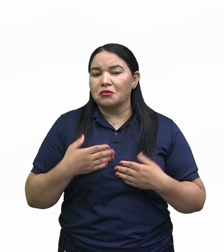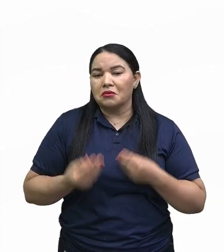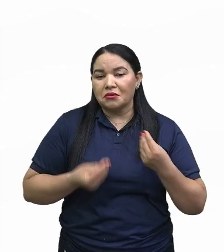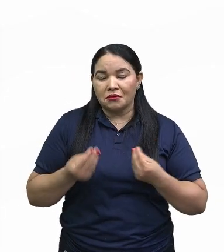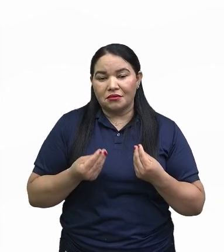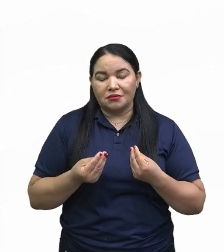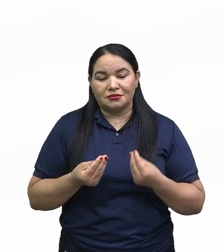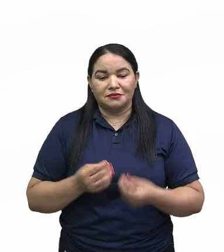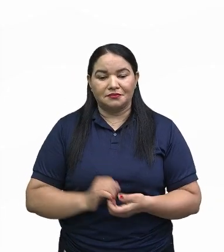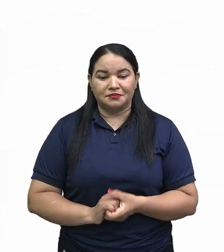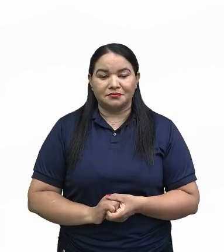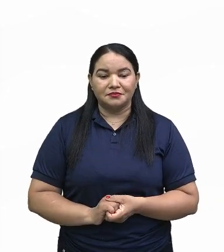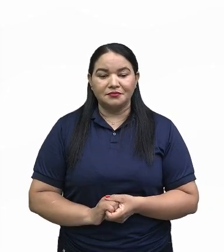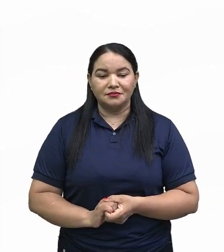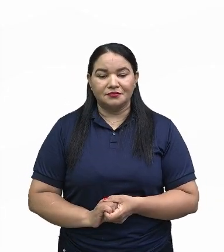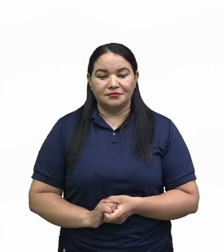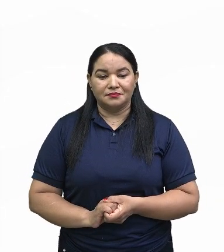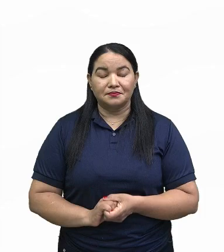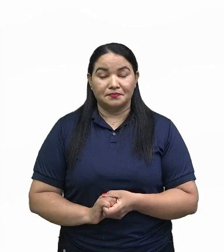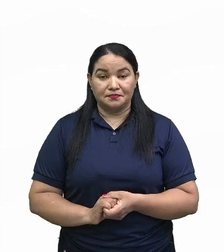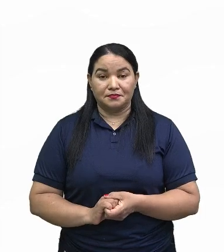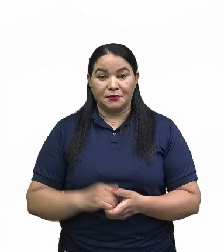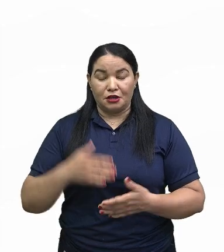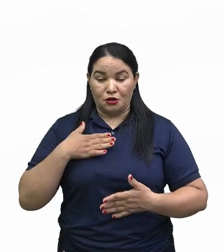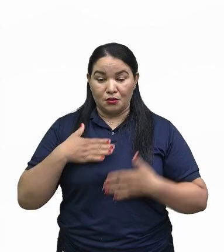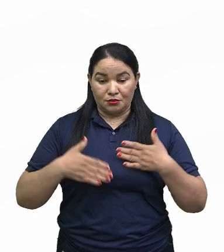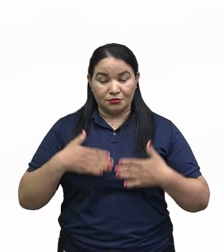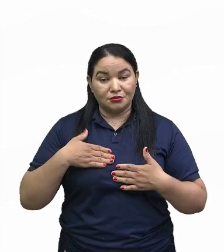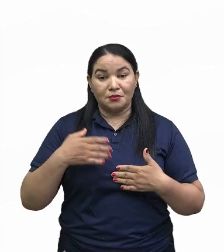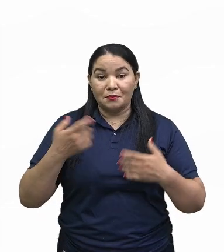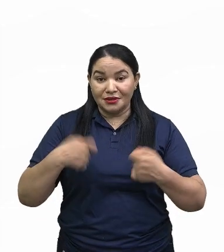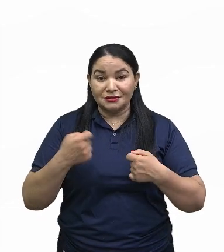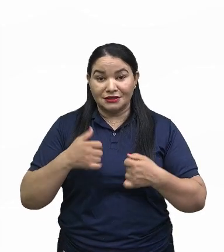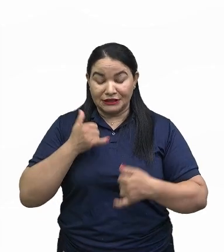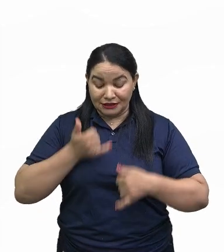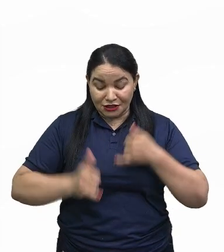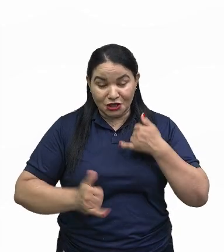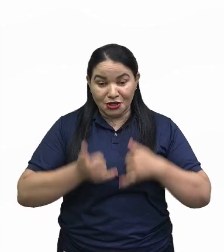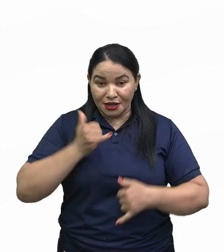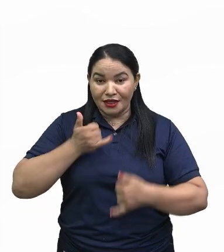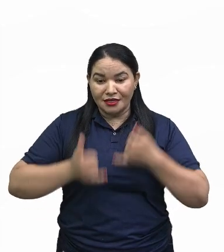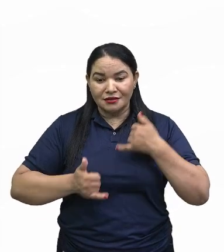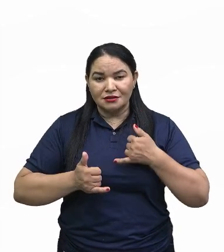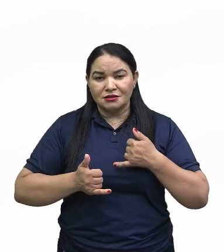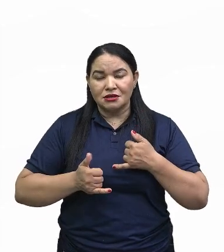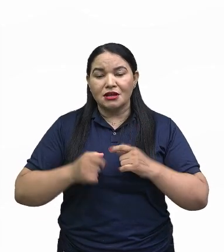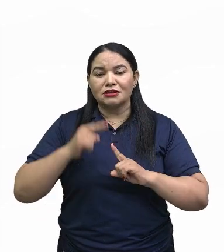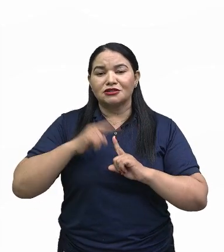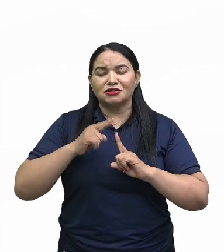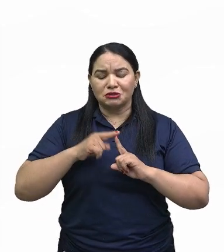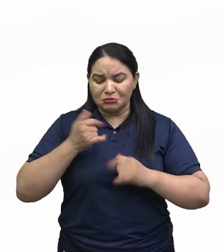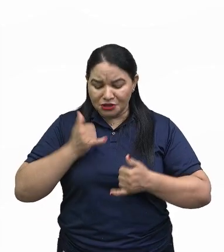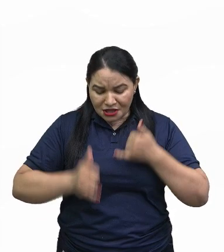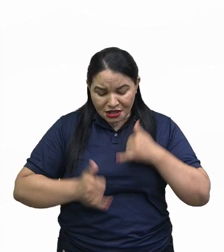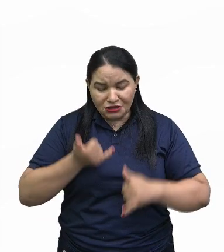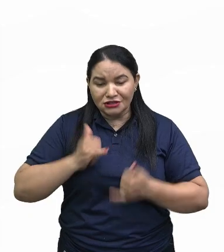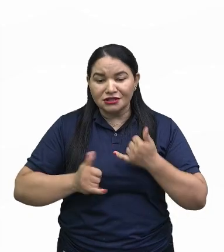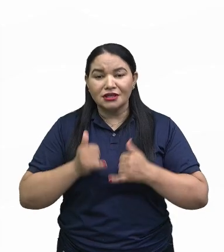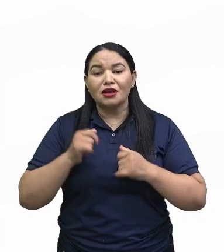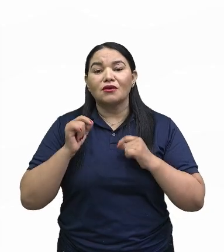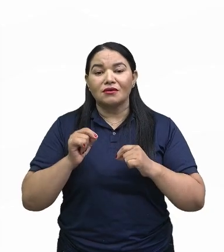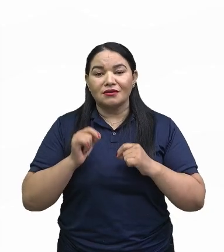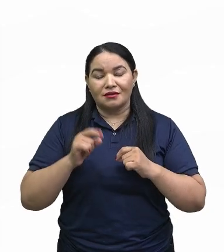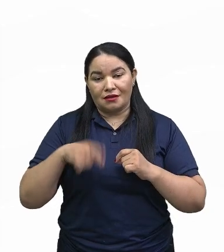próxima imagem. O organismo ele precisa de energia para funcionar. O tipo de energia que o nosso corpo precisa é uma